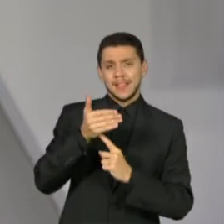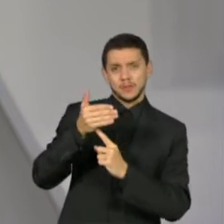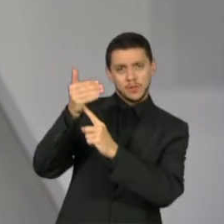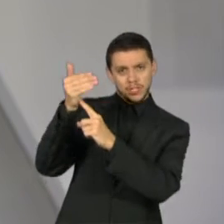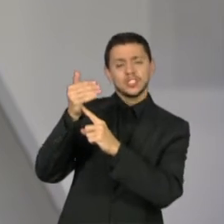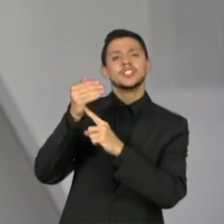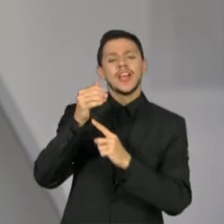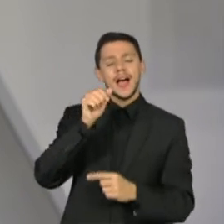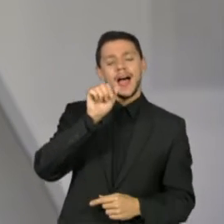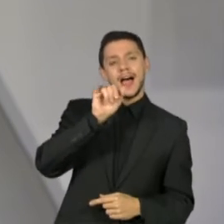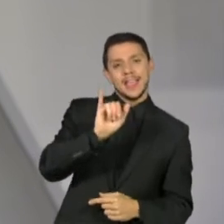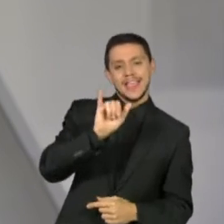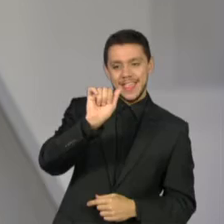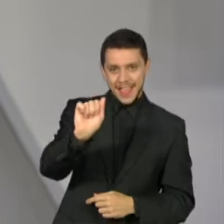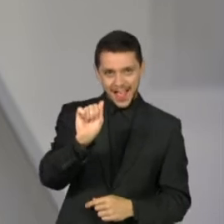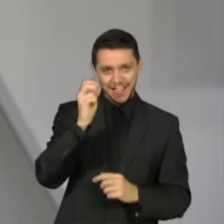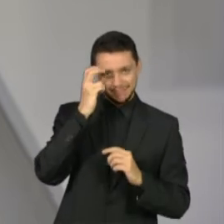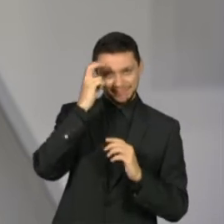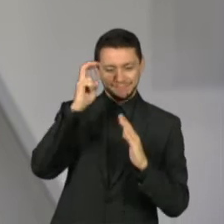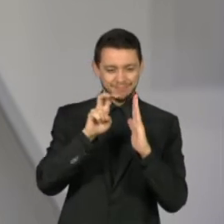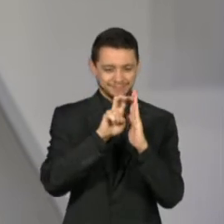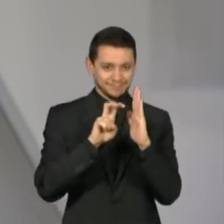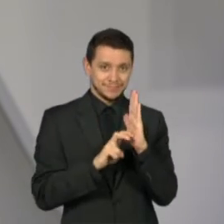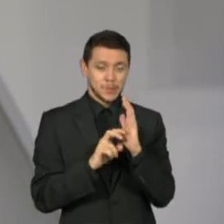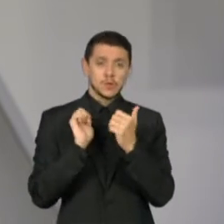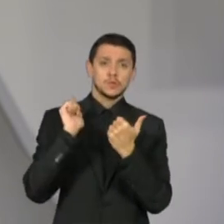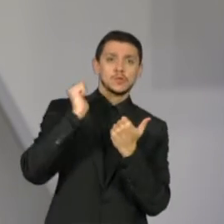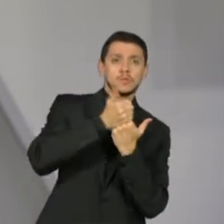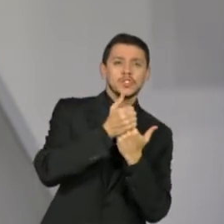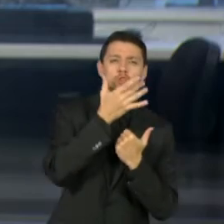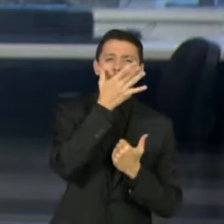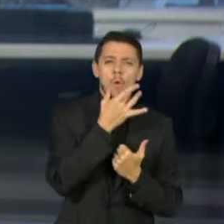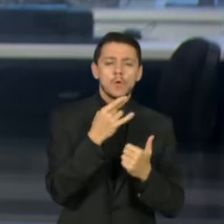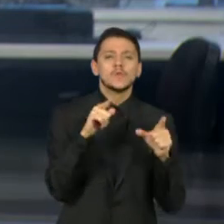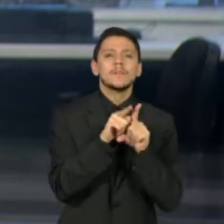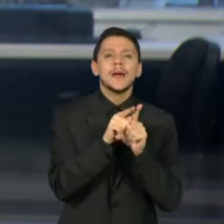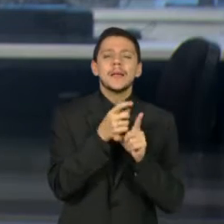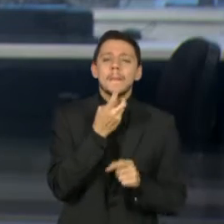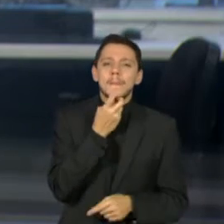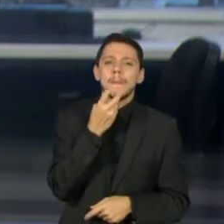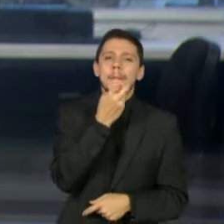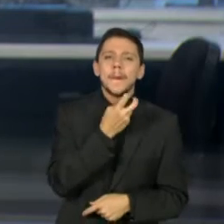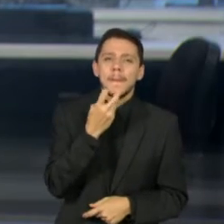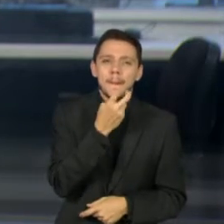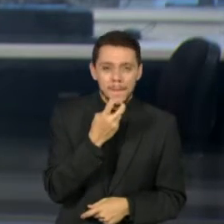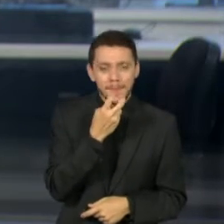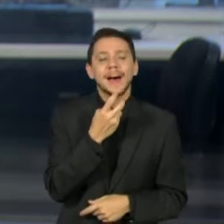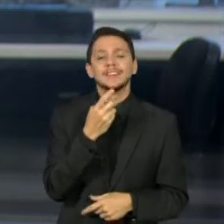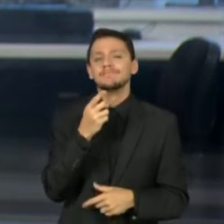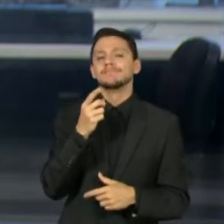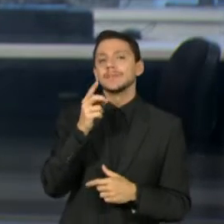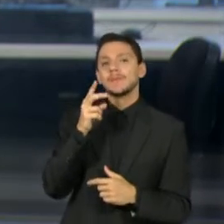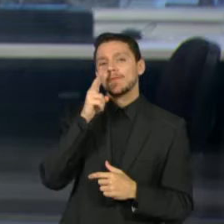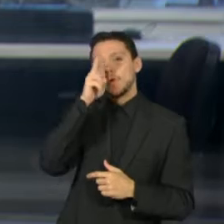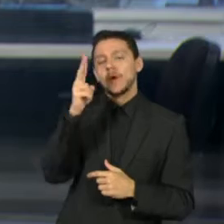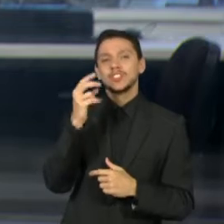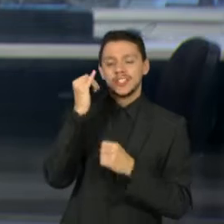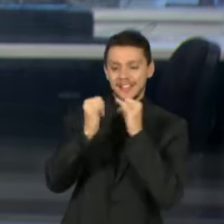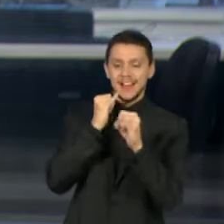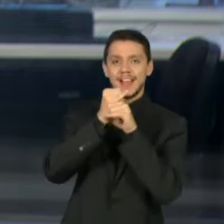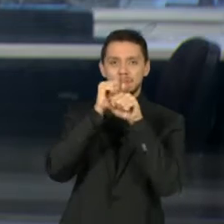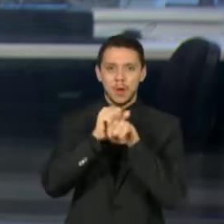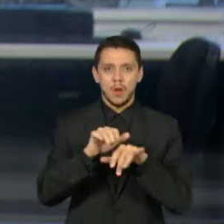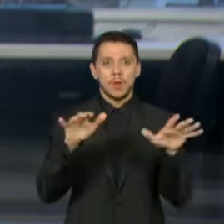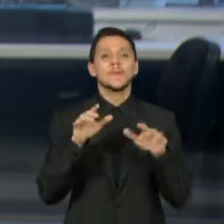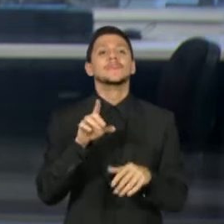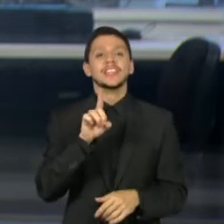para substituir rostos e vozes faz sucesso na internet. É o chamado deepfake, que permite criar